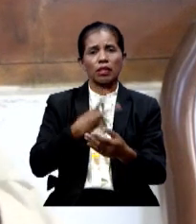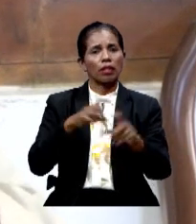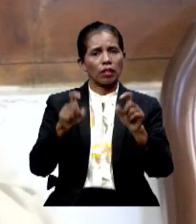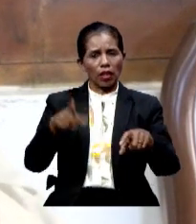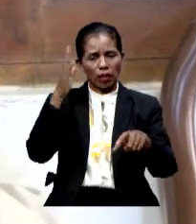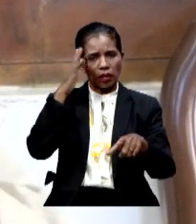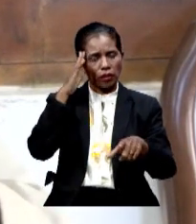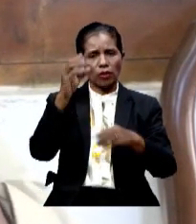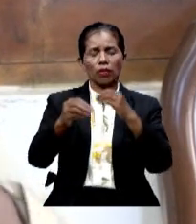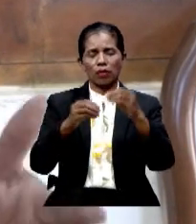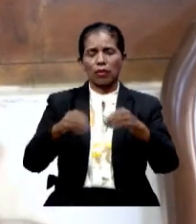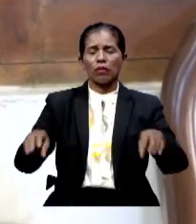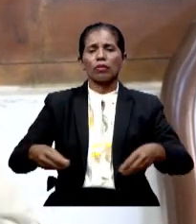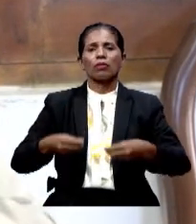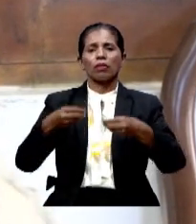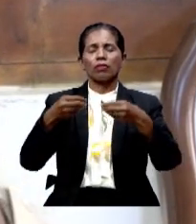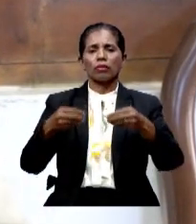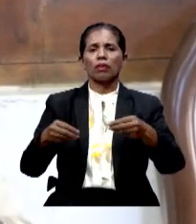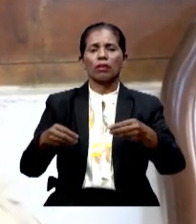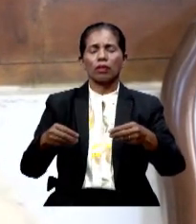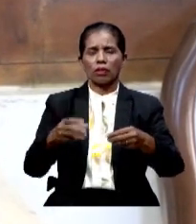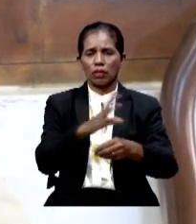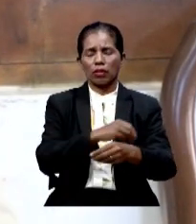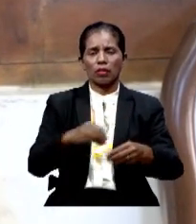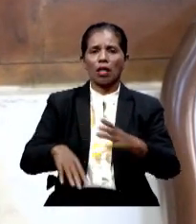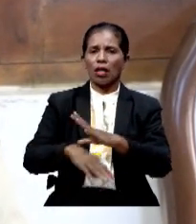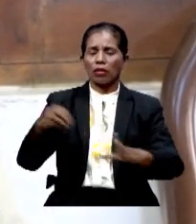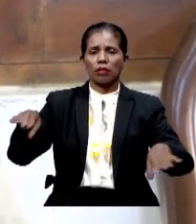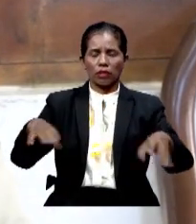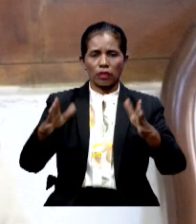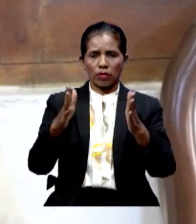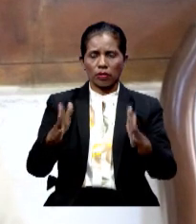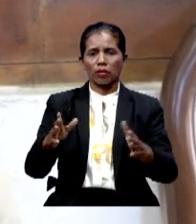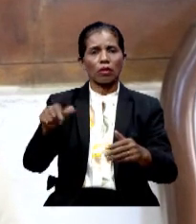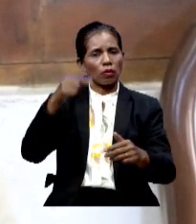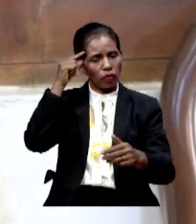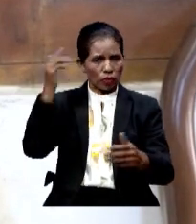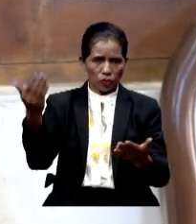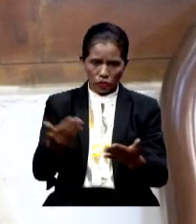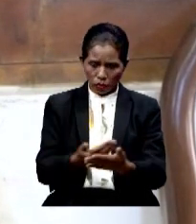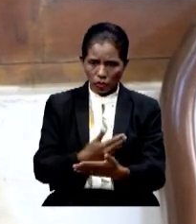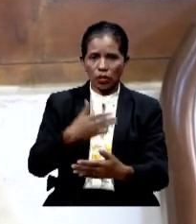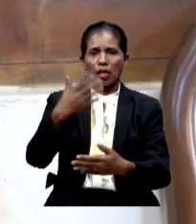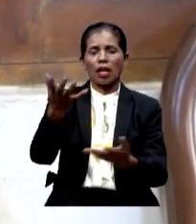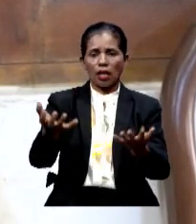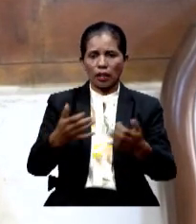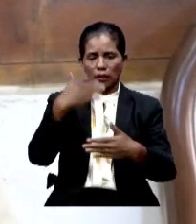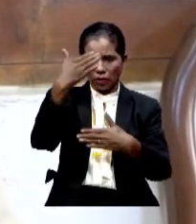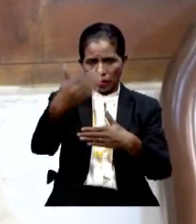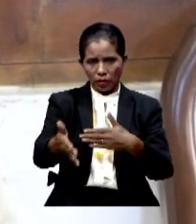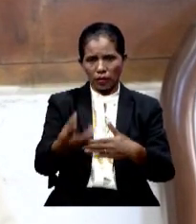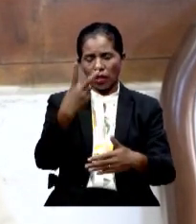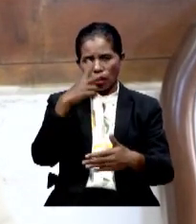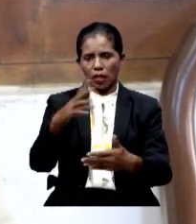reforma vai ser 158 pessoas, né? Válido não eficaz. O governo foi um cara mais filafalho.